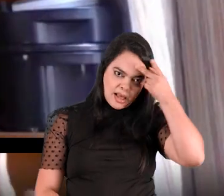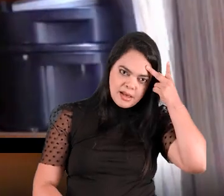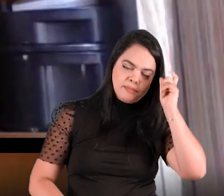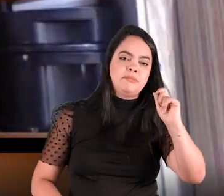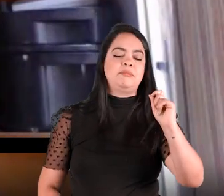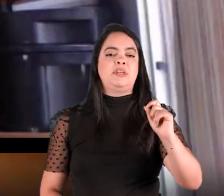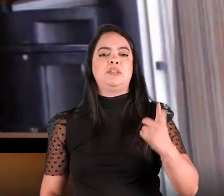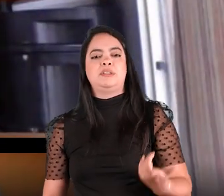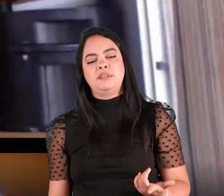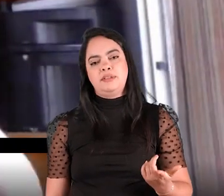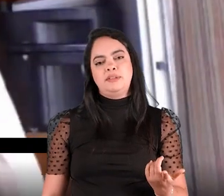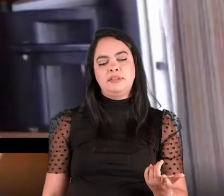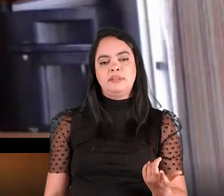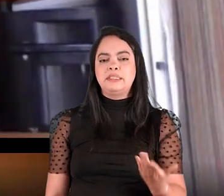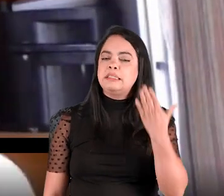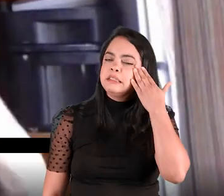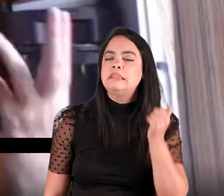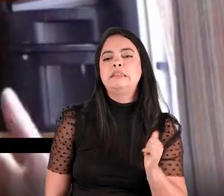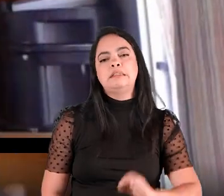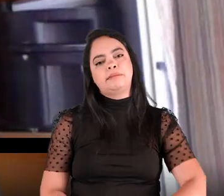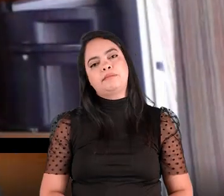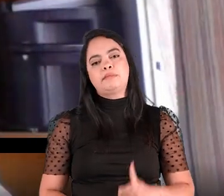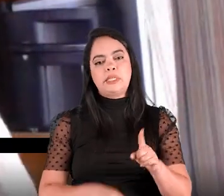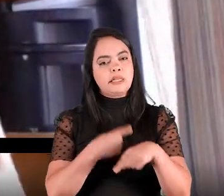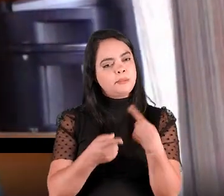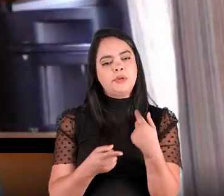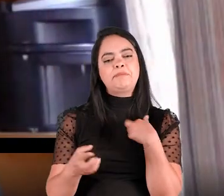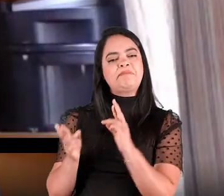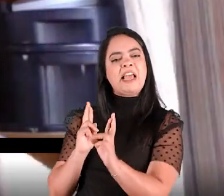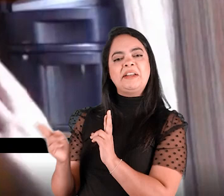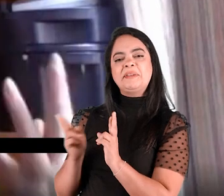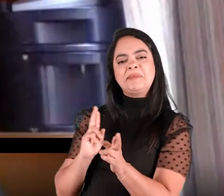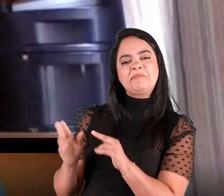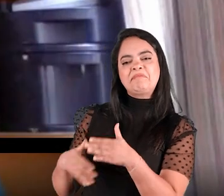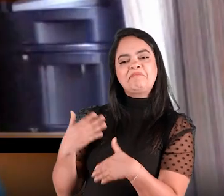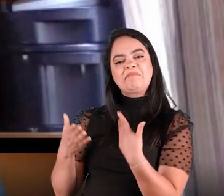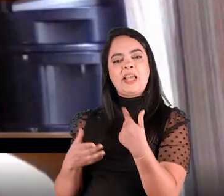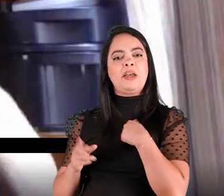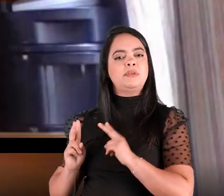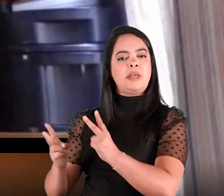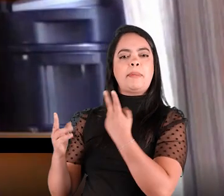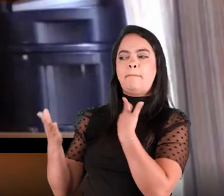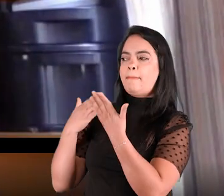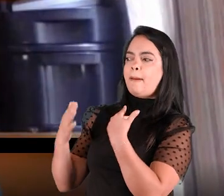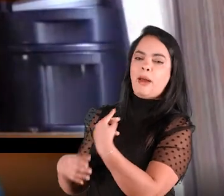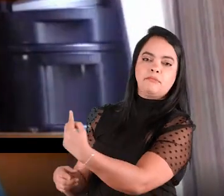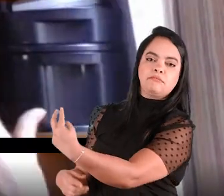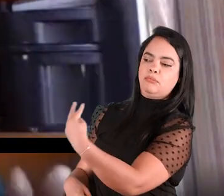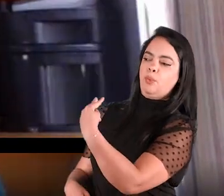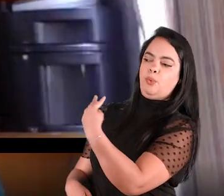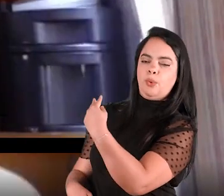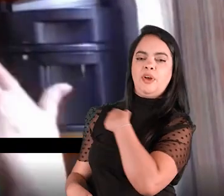essa noção, né? Aí depois eu construí uma boa relação com ele, eu falava sempre na frente, procurava